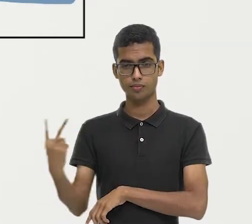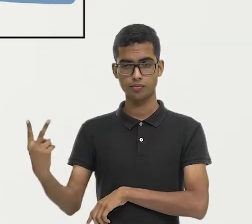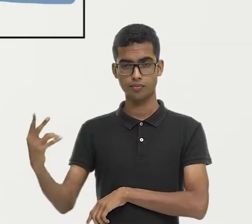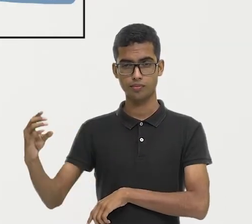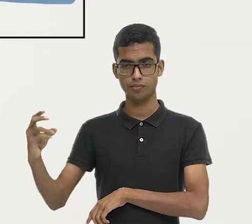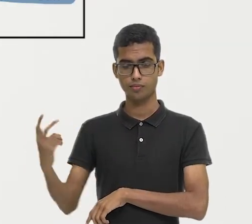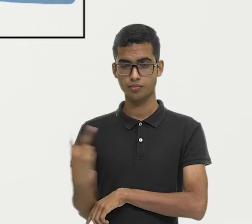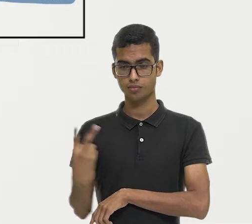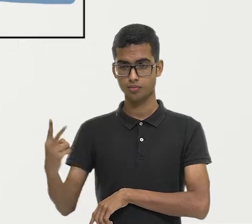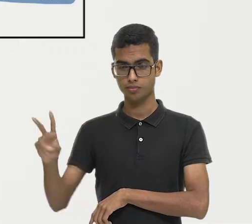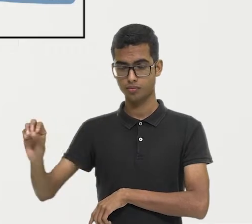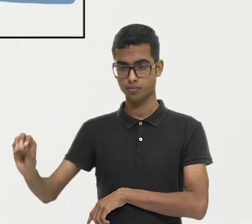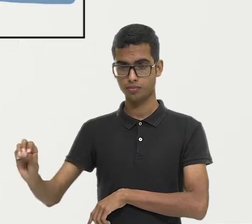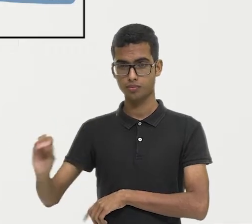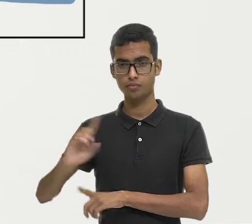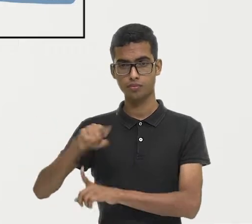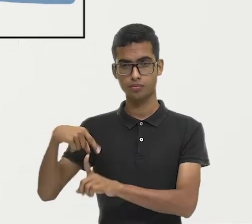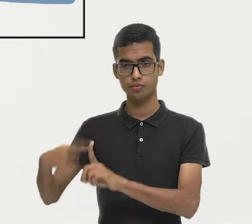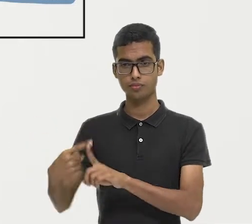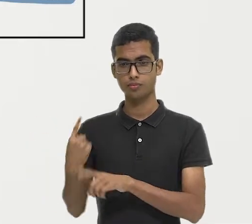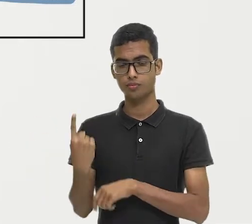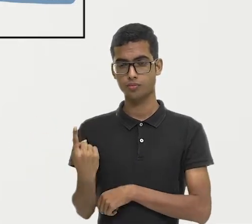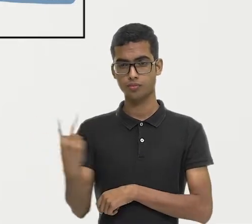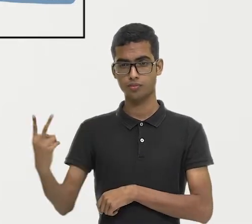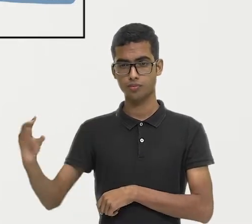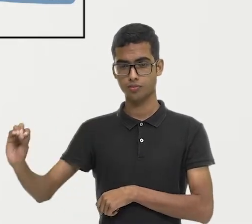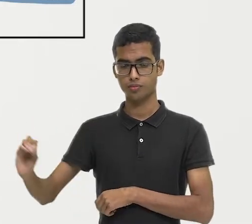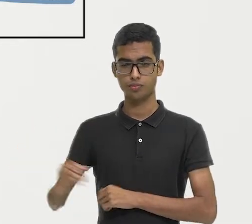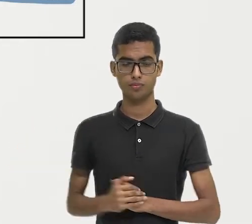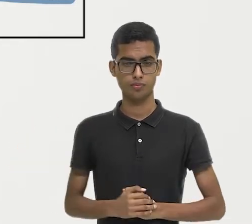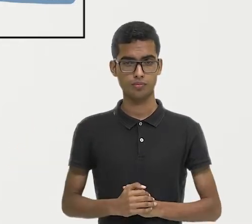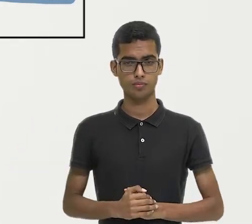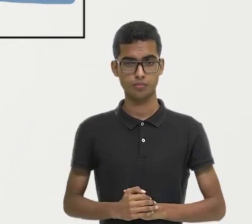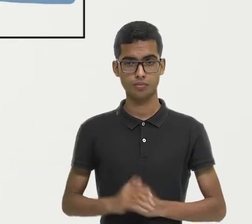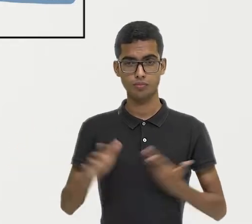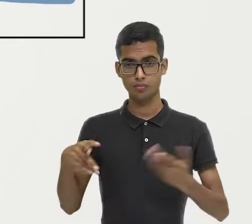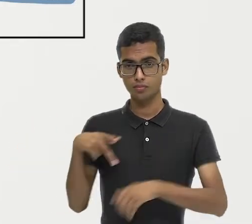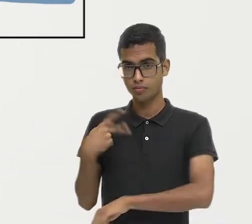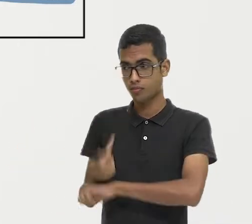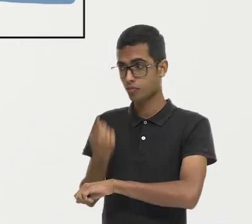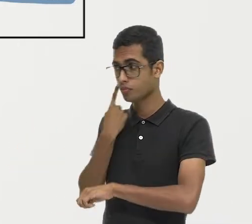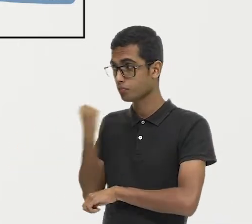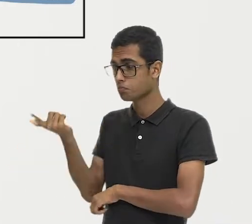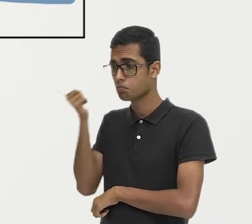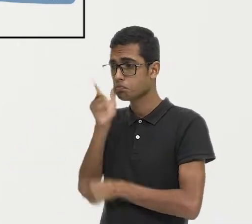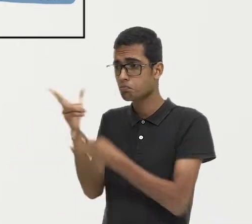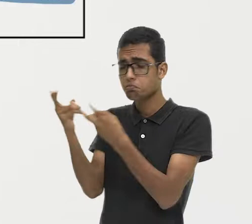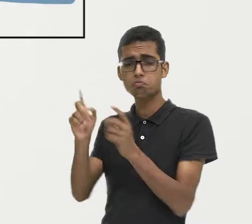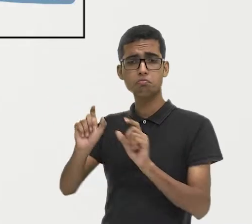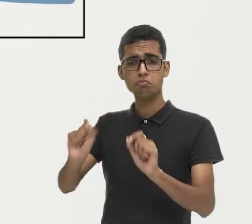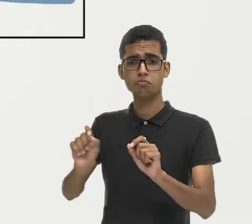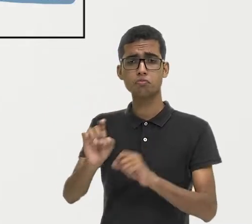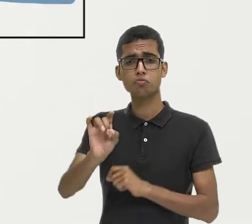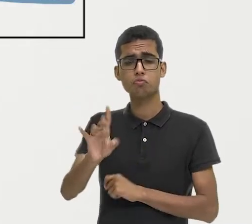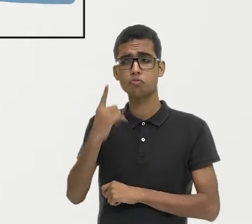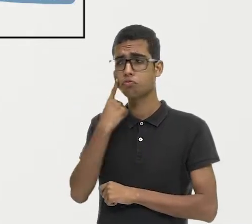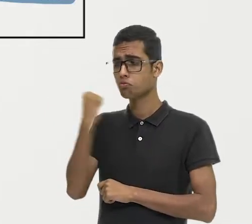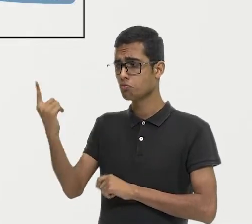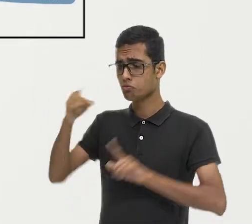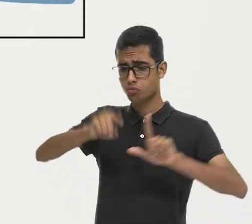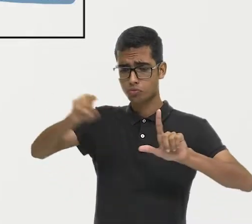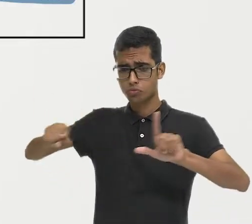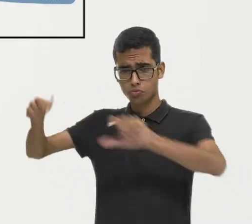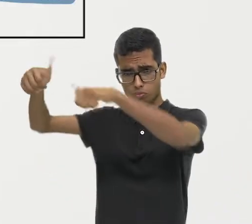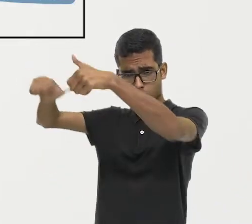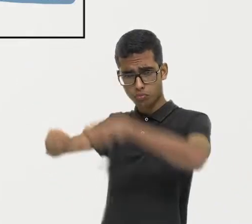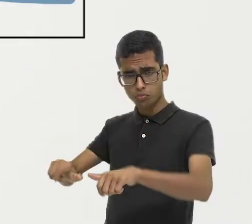mais 250 e mais 120. E aí a gente consegue perceber só por